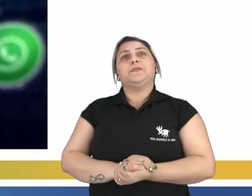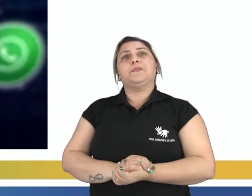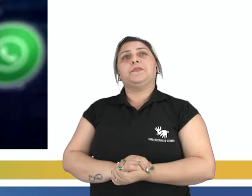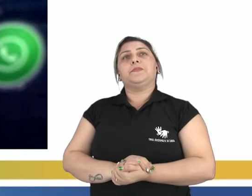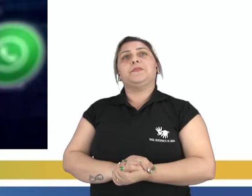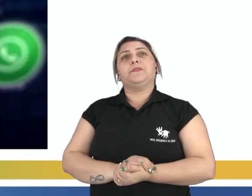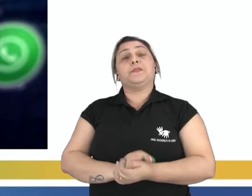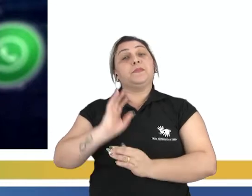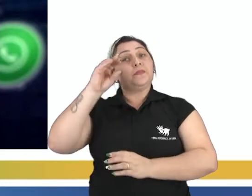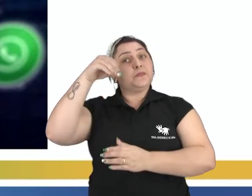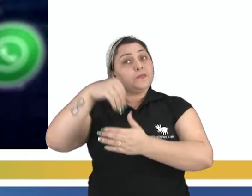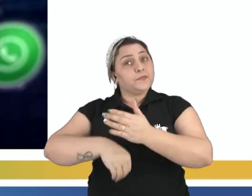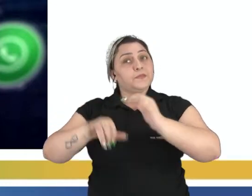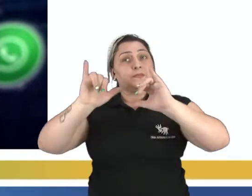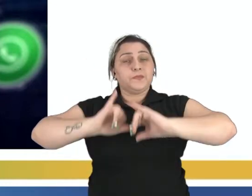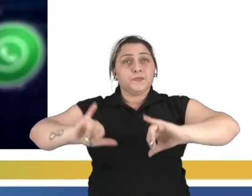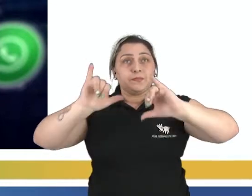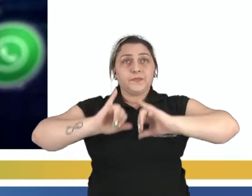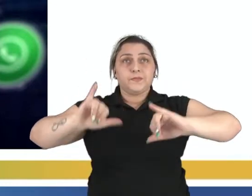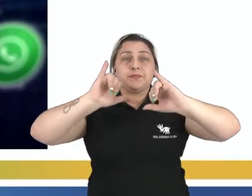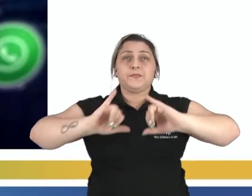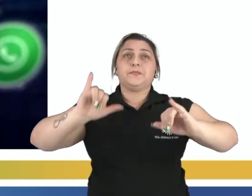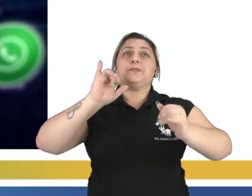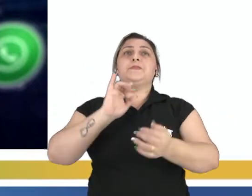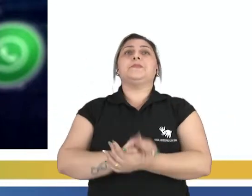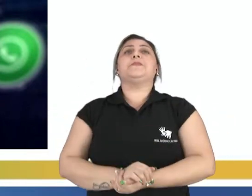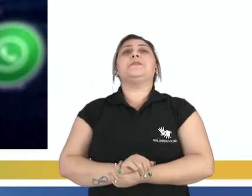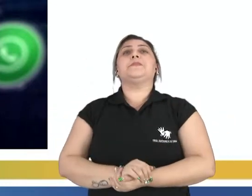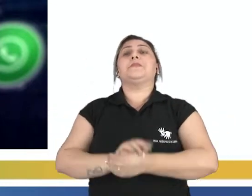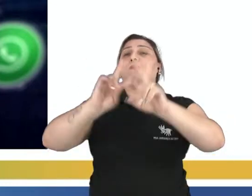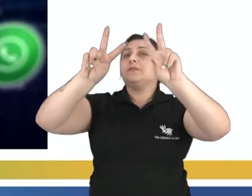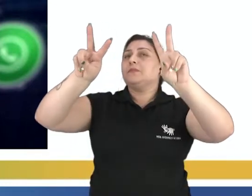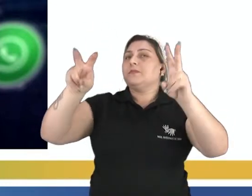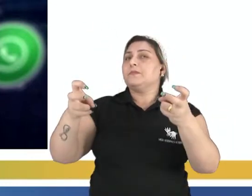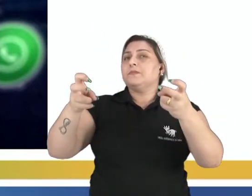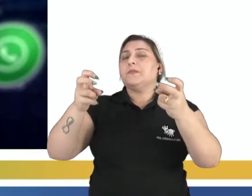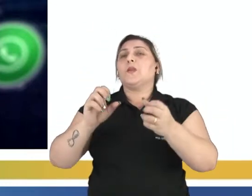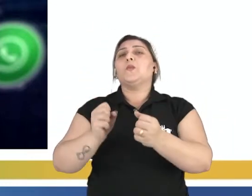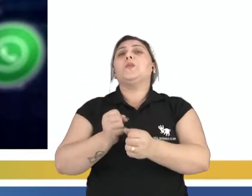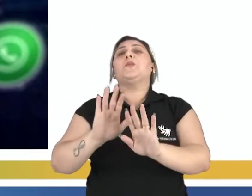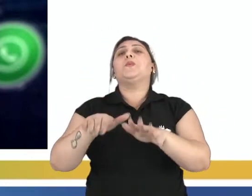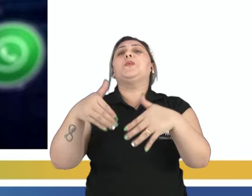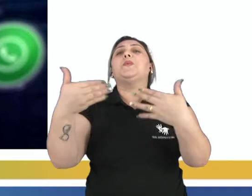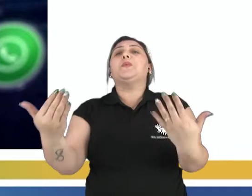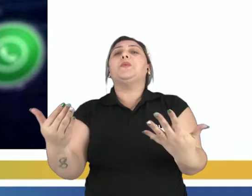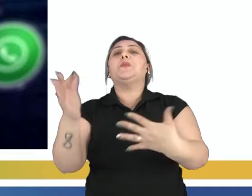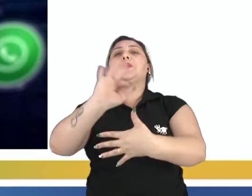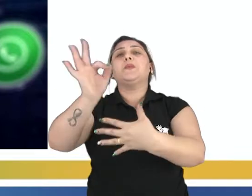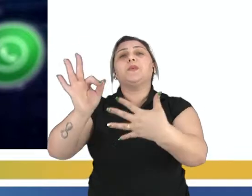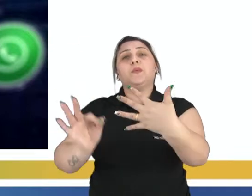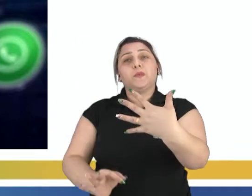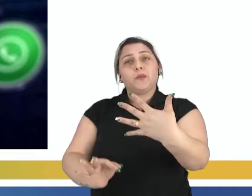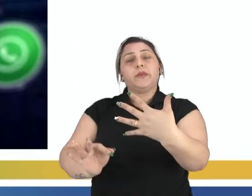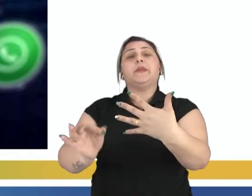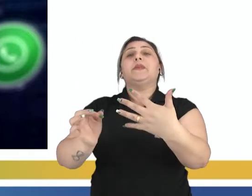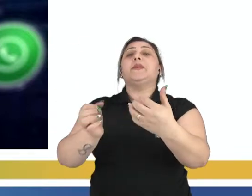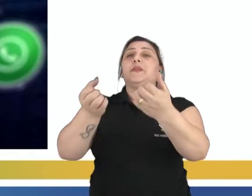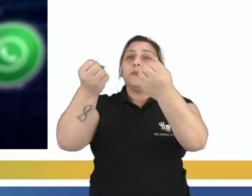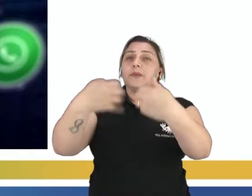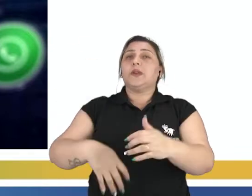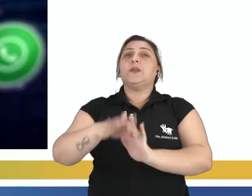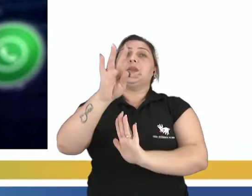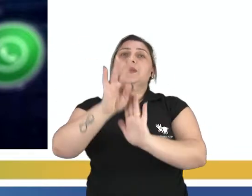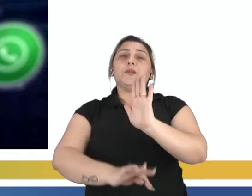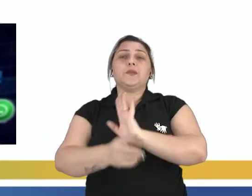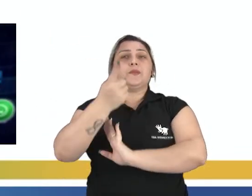Então, dentro dessa notícia, né, desse tema aí tratado, quais são os principais fatos noticiados no texto?